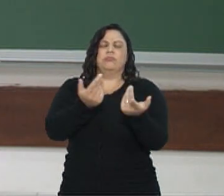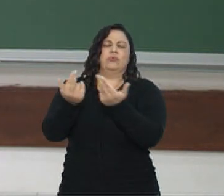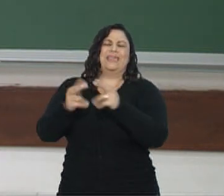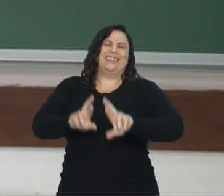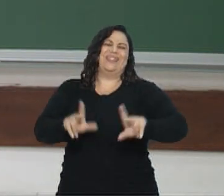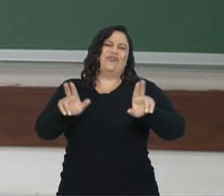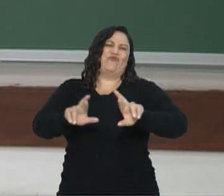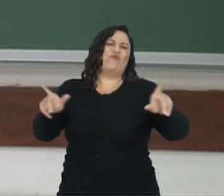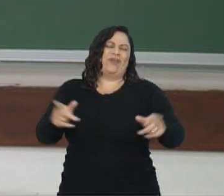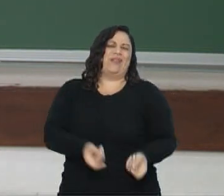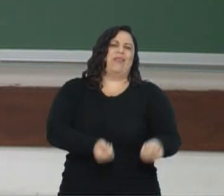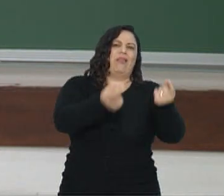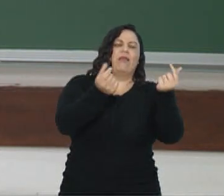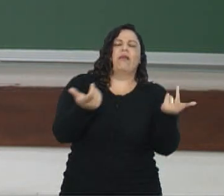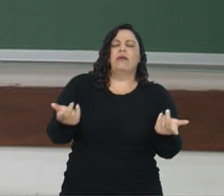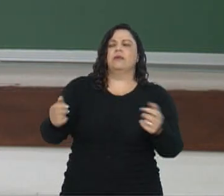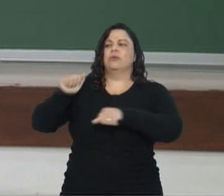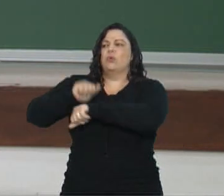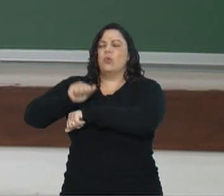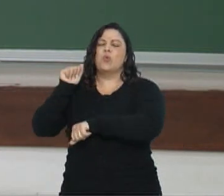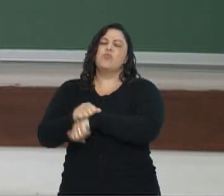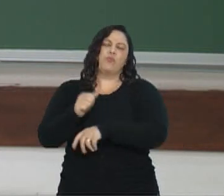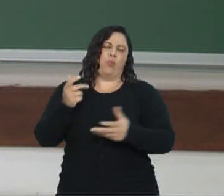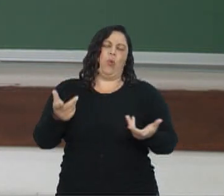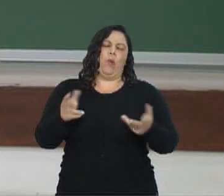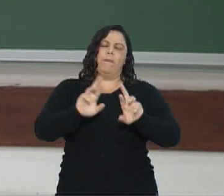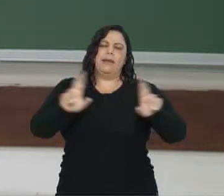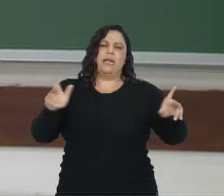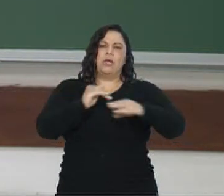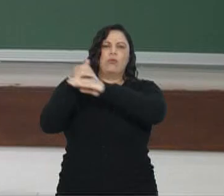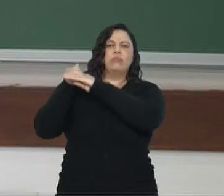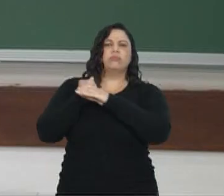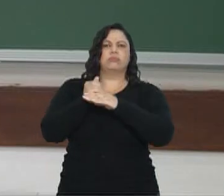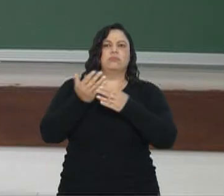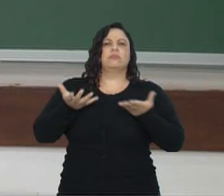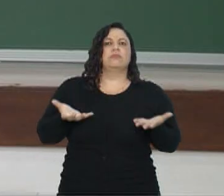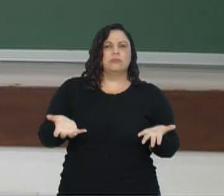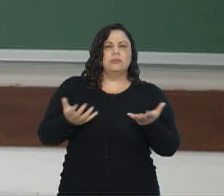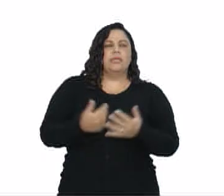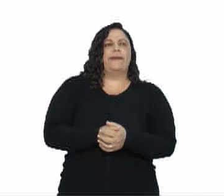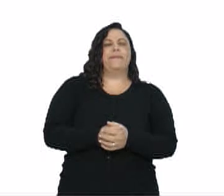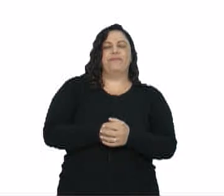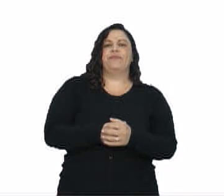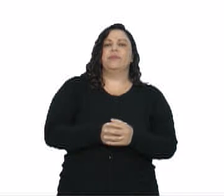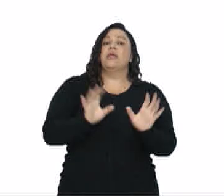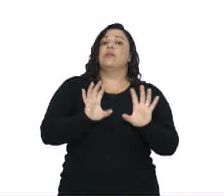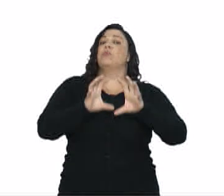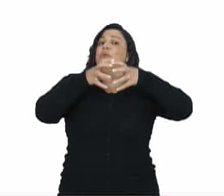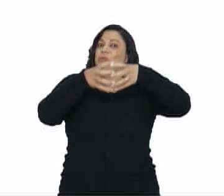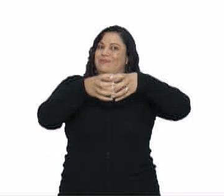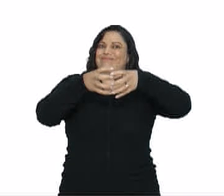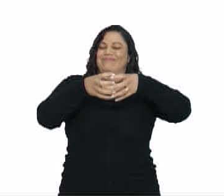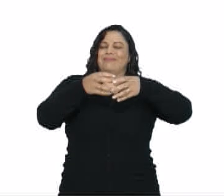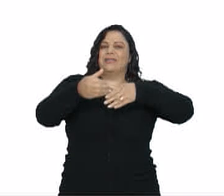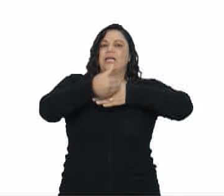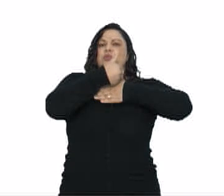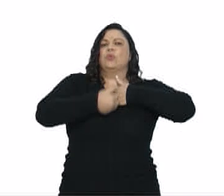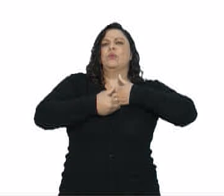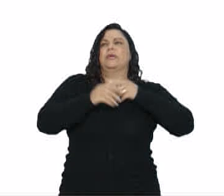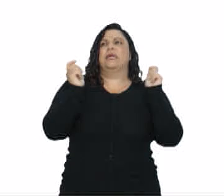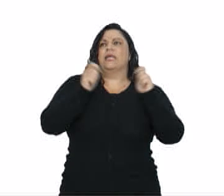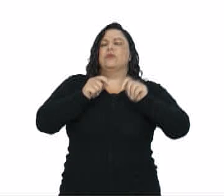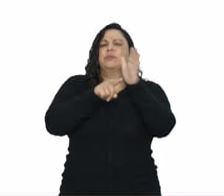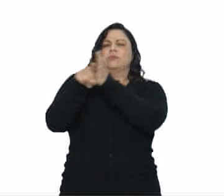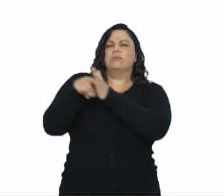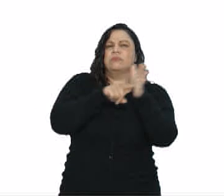nobres ou plebeus. E ele vai propor uma sociedade governada por cientistas, artistas e filósofos, para consolidar uma nova